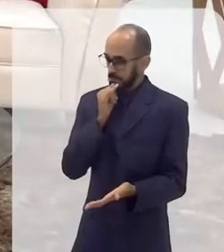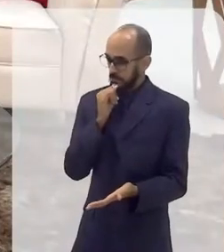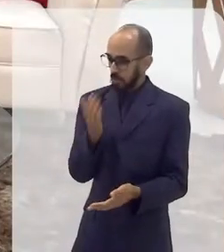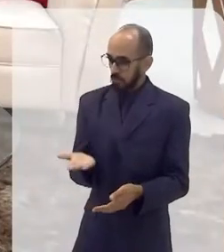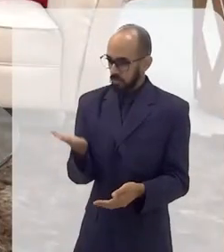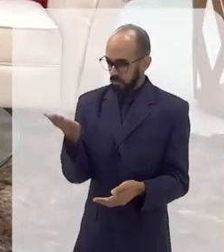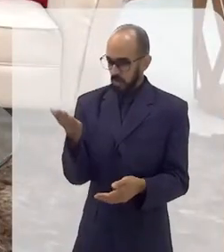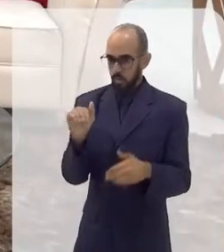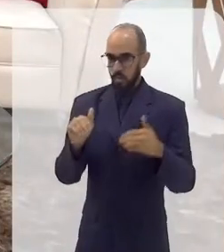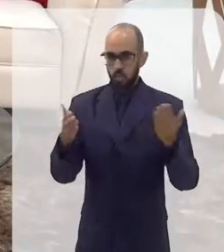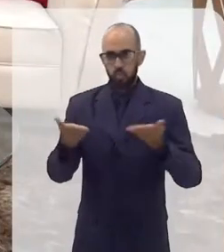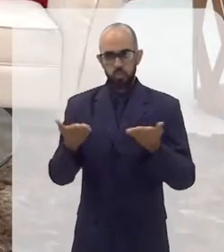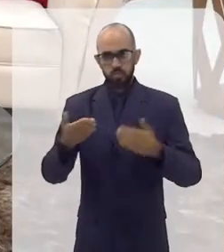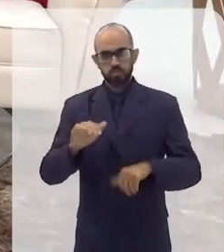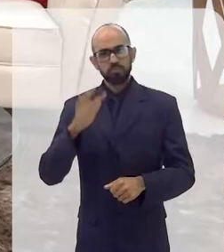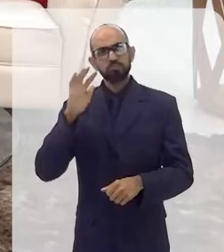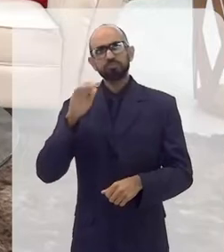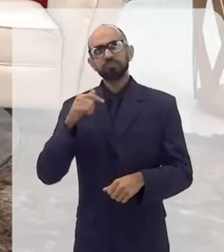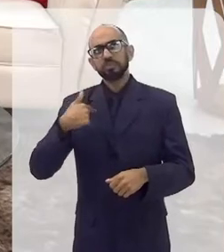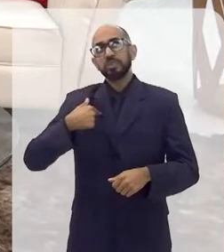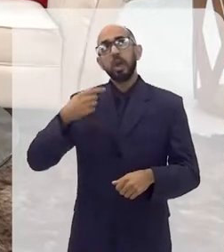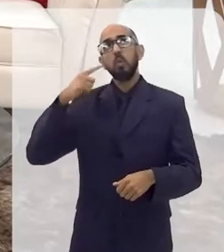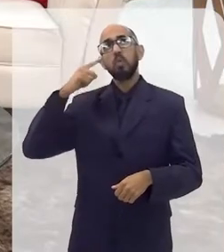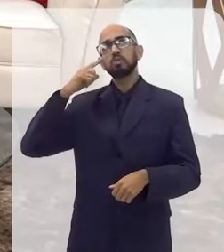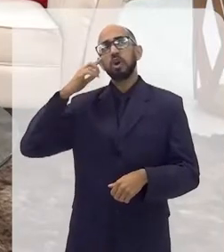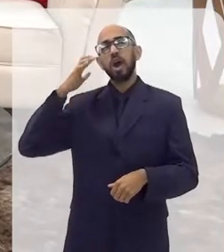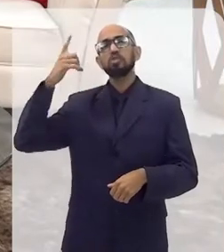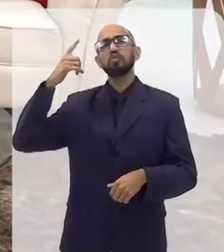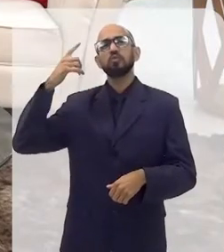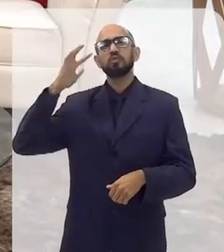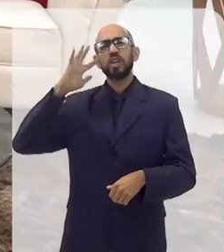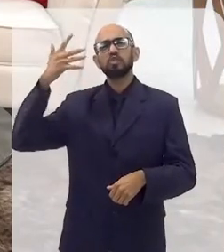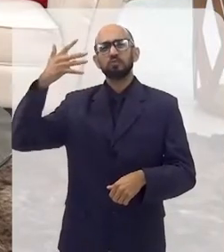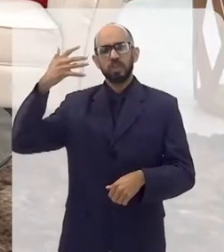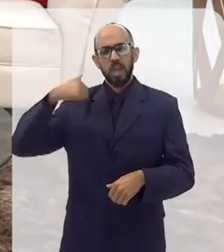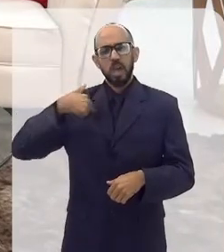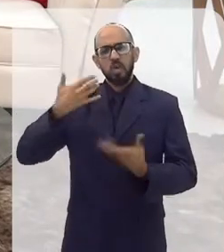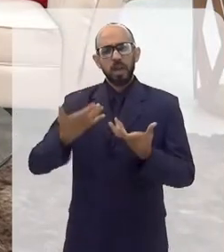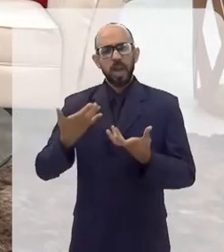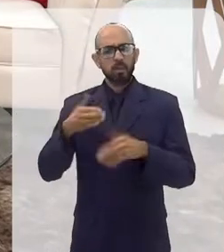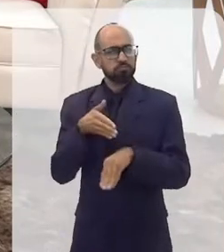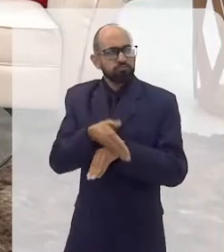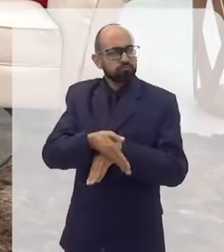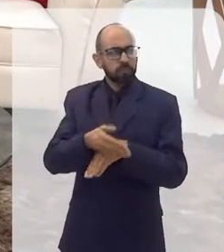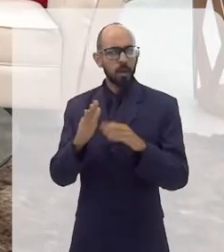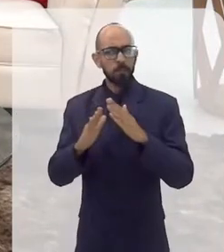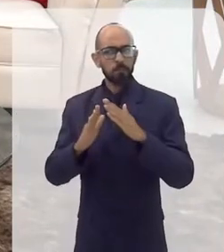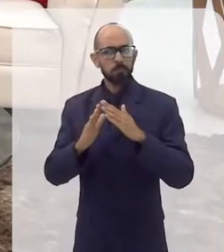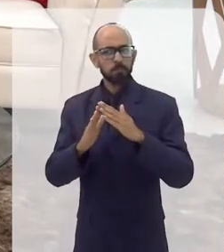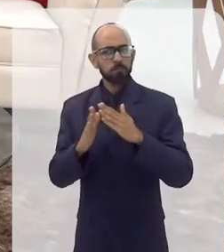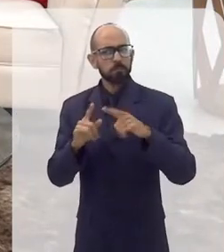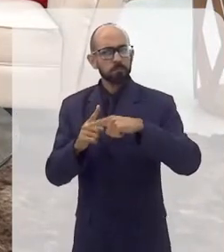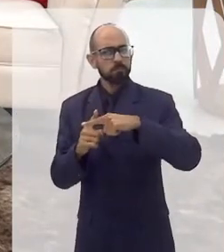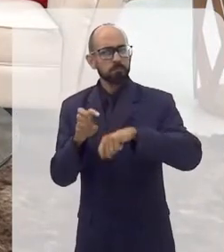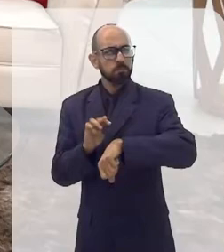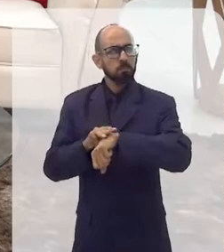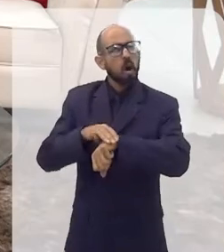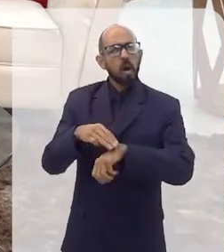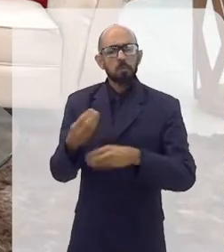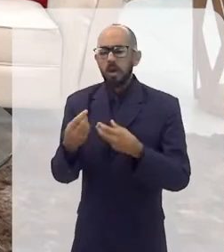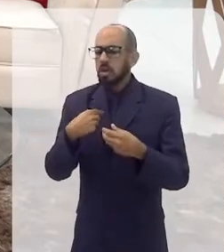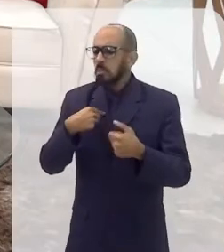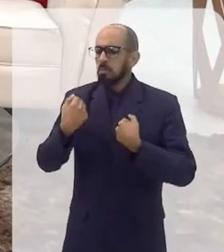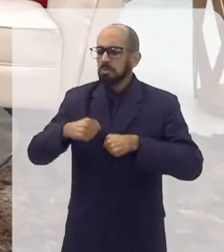hoje decidir, eu quero entrar para a Igreja de Jesus Cristo dos Santos dos Últimos Dias, o que